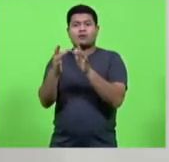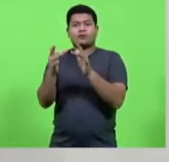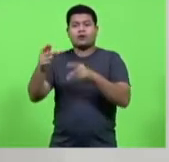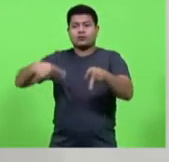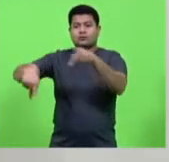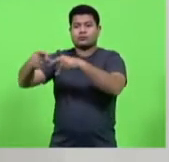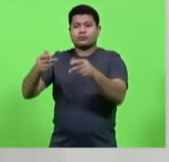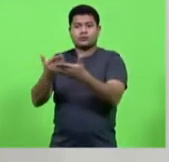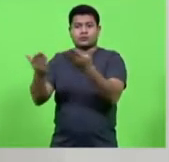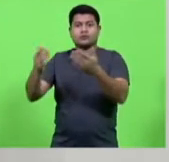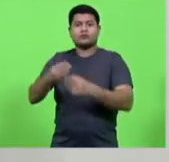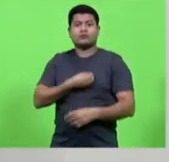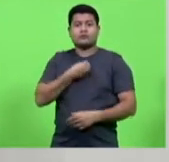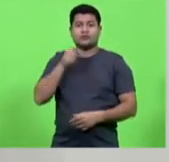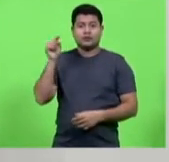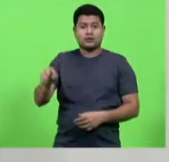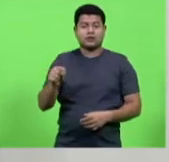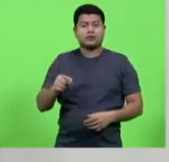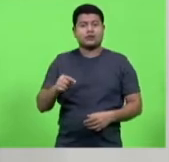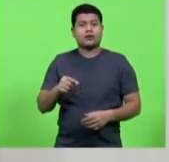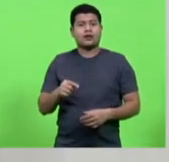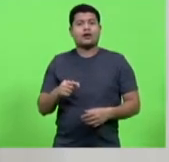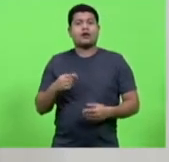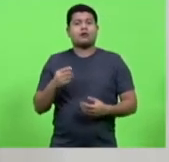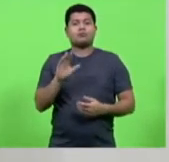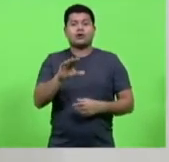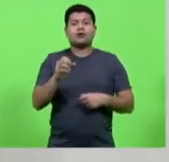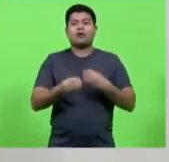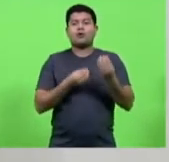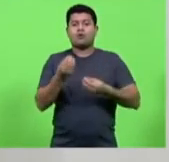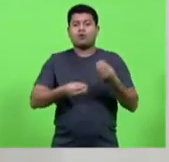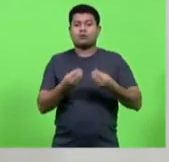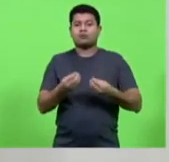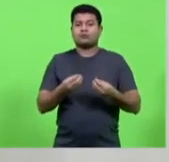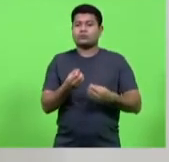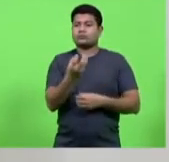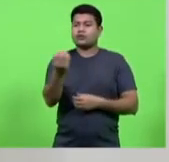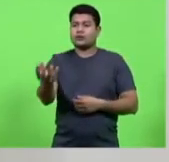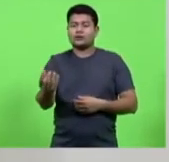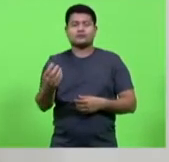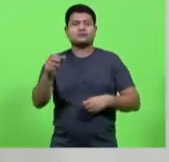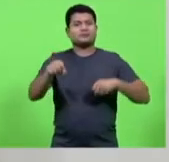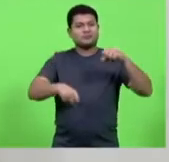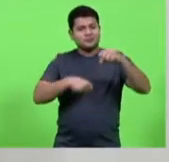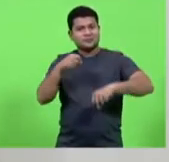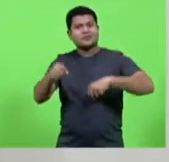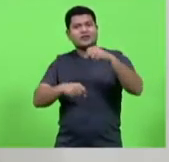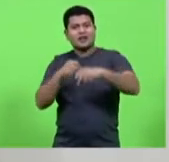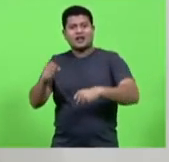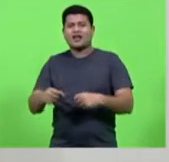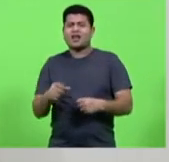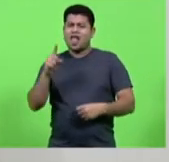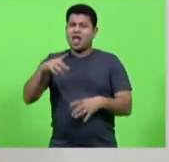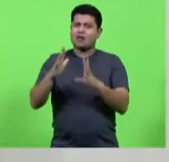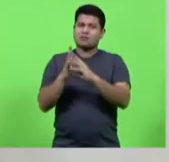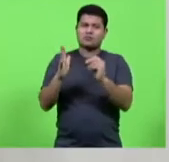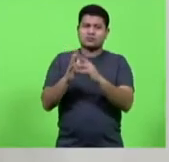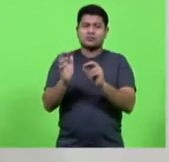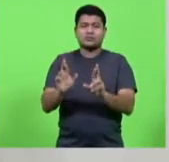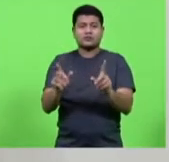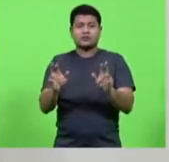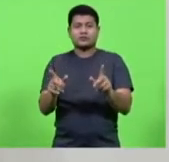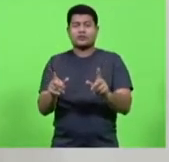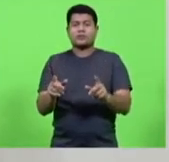que tem a bicicleta como parceira na viagem. Então, são novos modelos, vivenciamos